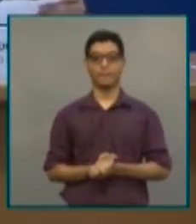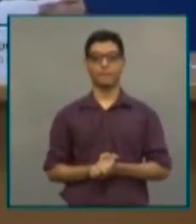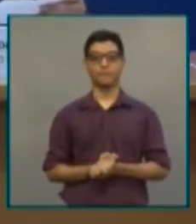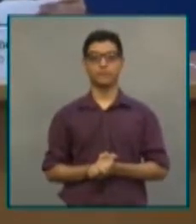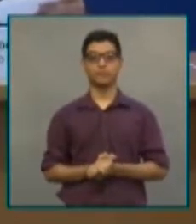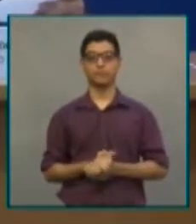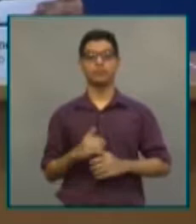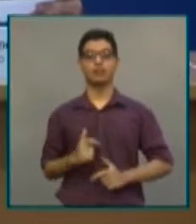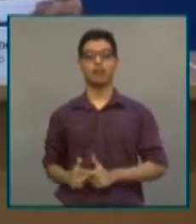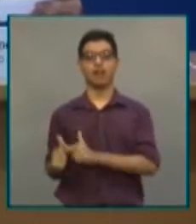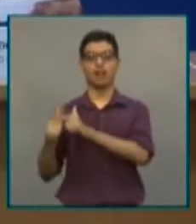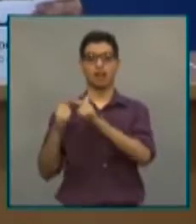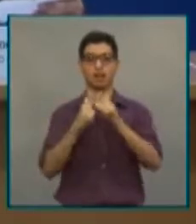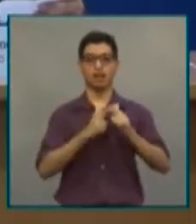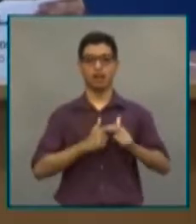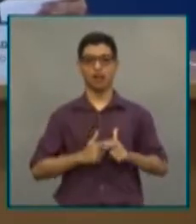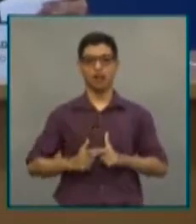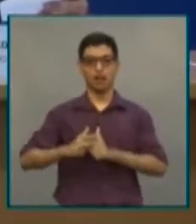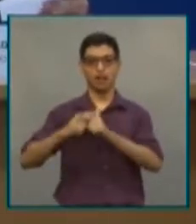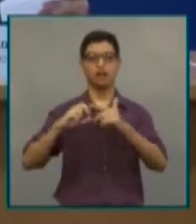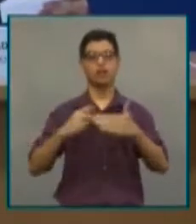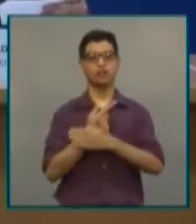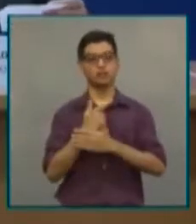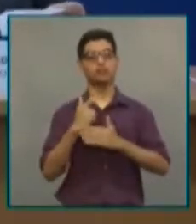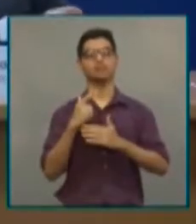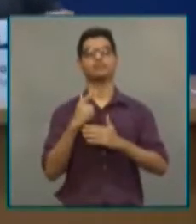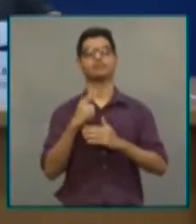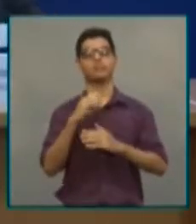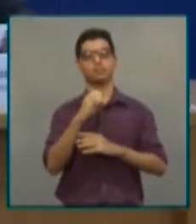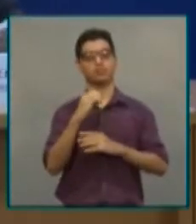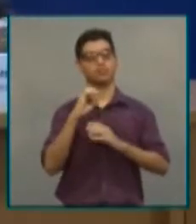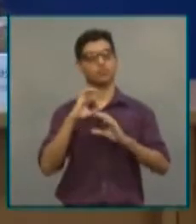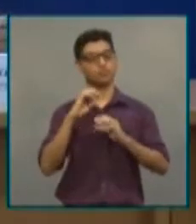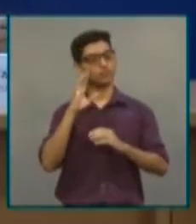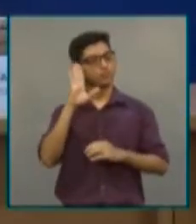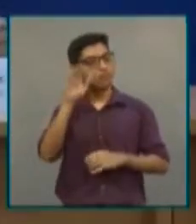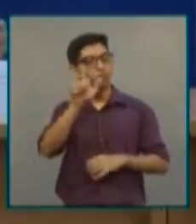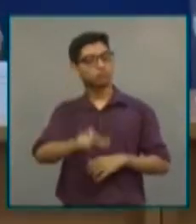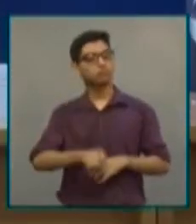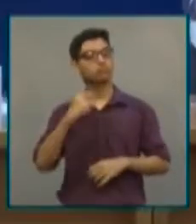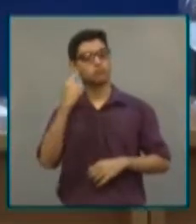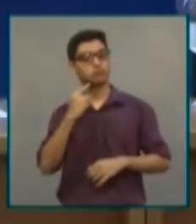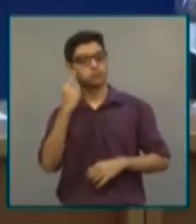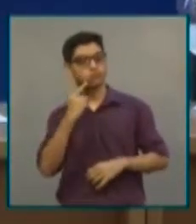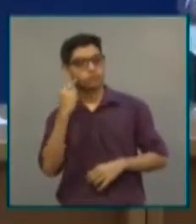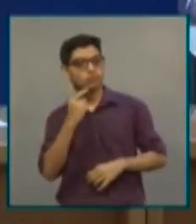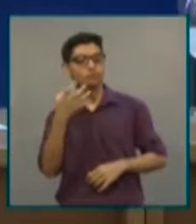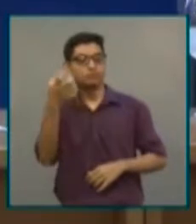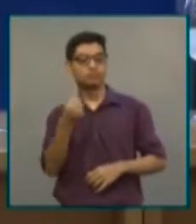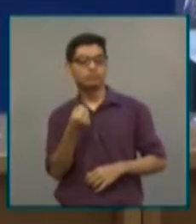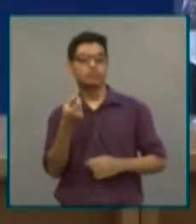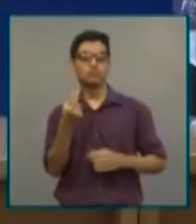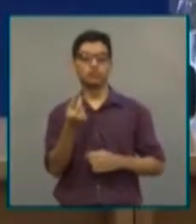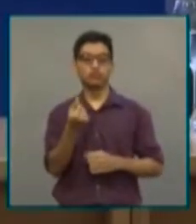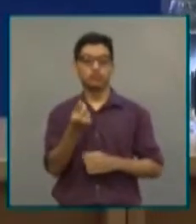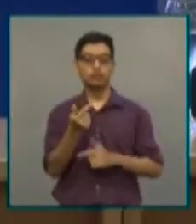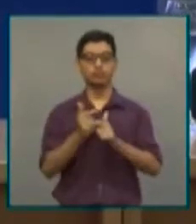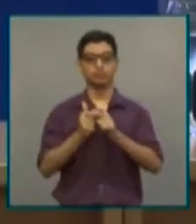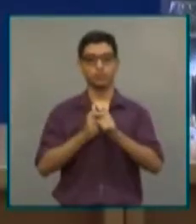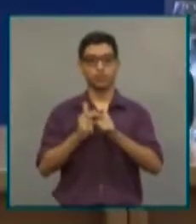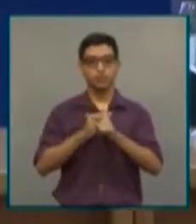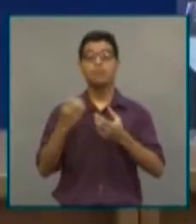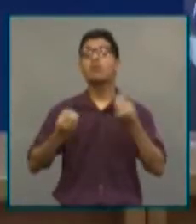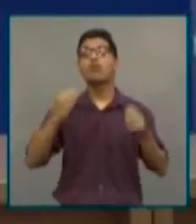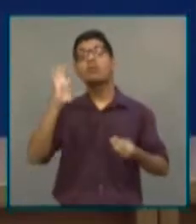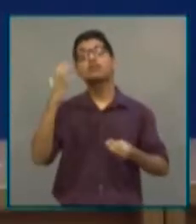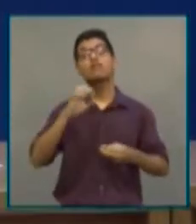comprometem a atividade do advogado financeiramente. Como será a colaboração da OAB para essa situação? Diminuir o valor da anuidade é